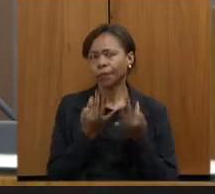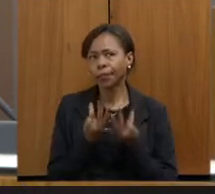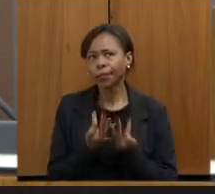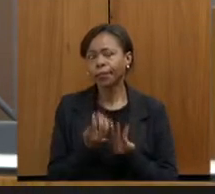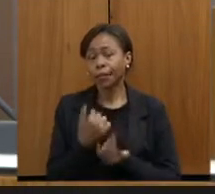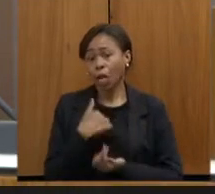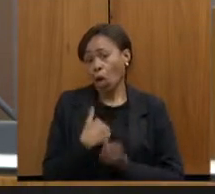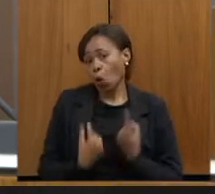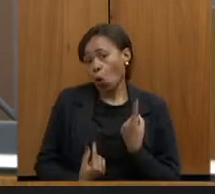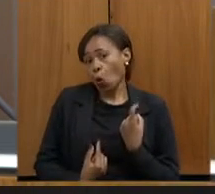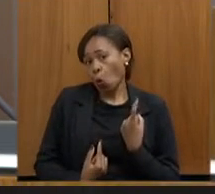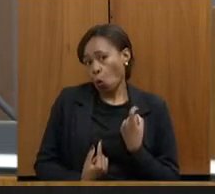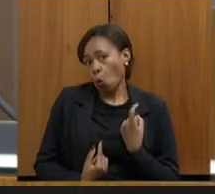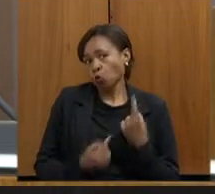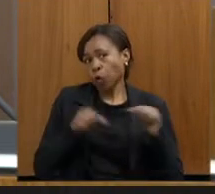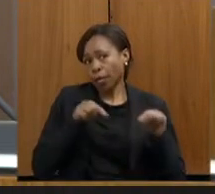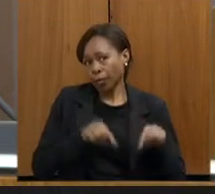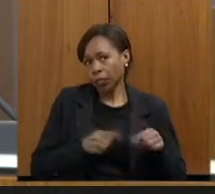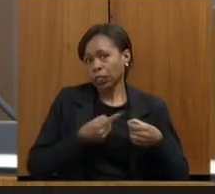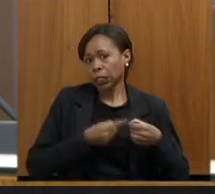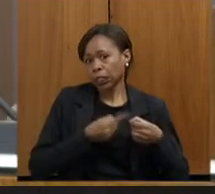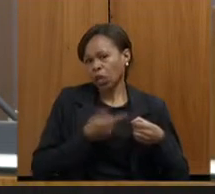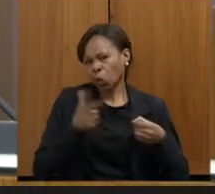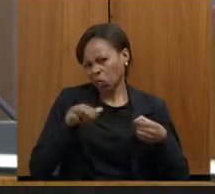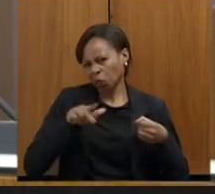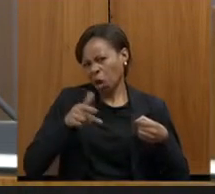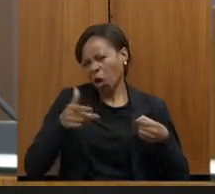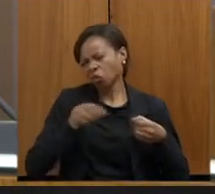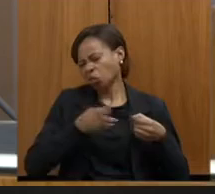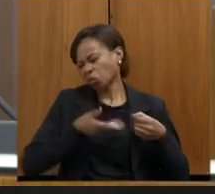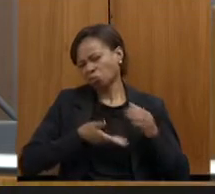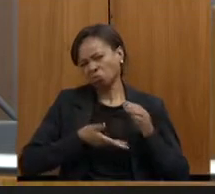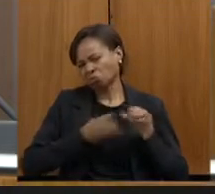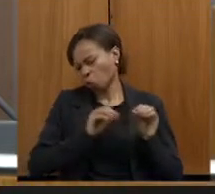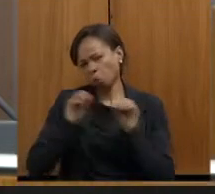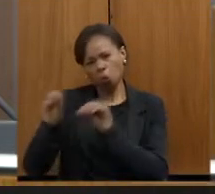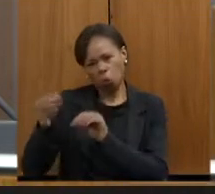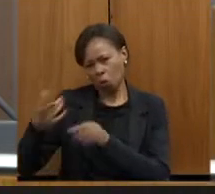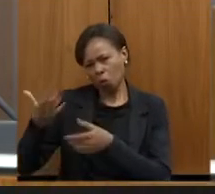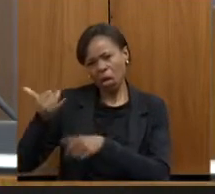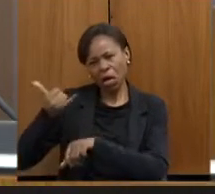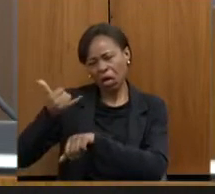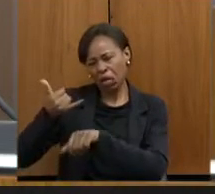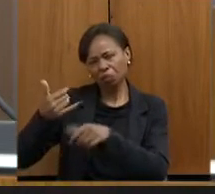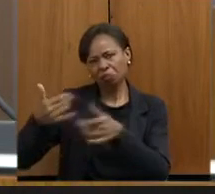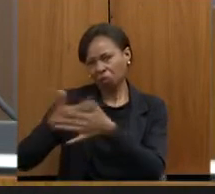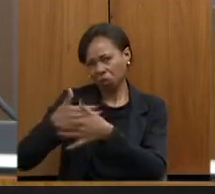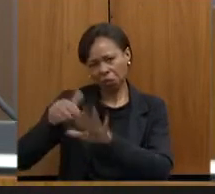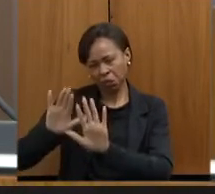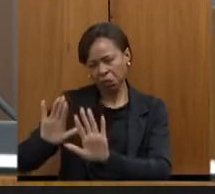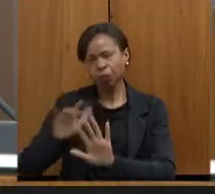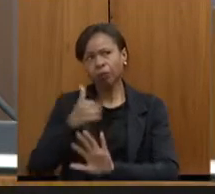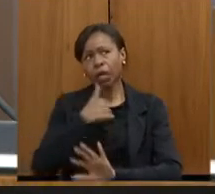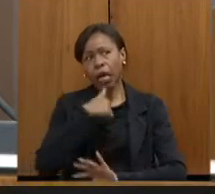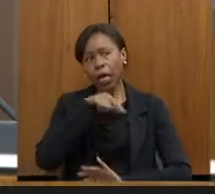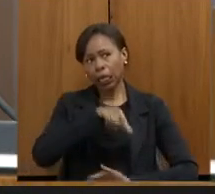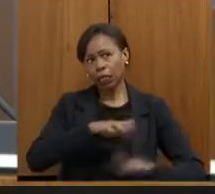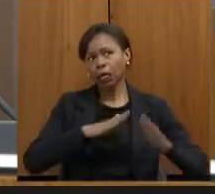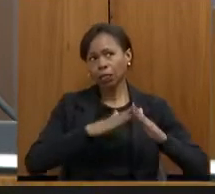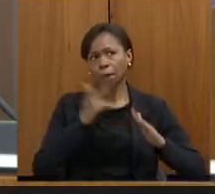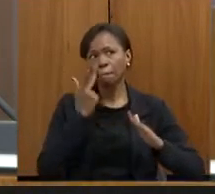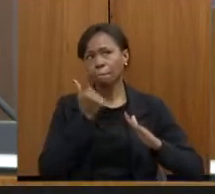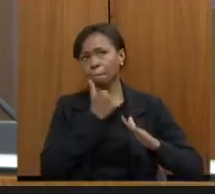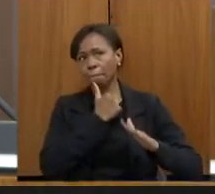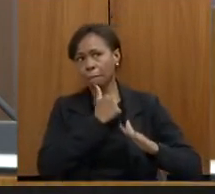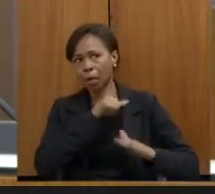eu sou o único que mora aqui na cidade, os outros meus irmãos já foram para a capital, essa casa aqui é do meu pai, era dos meus pais,